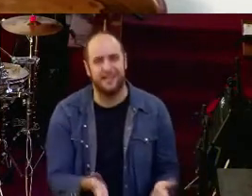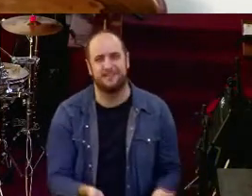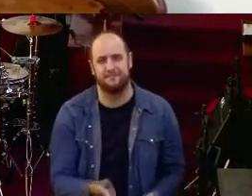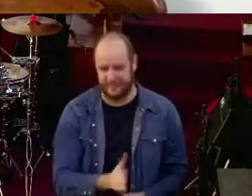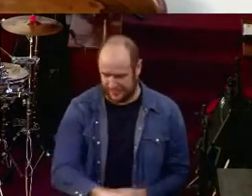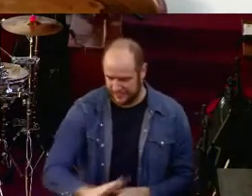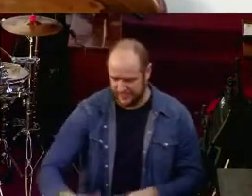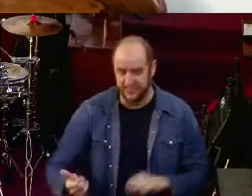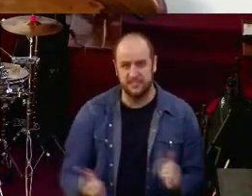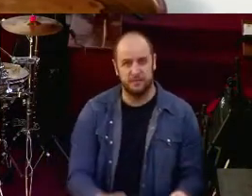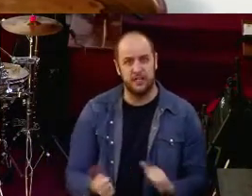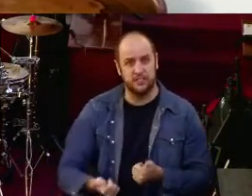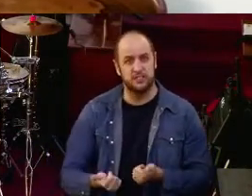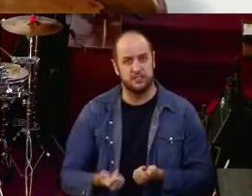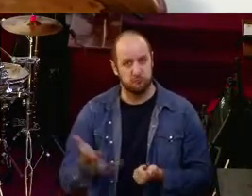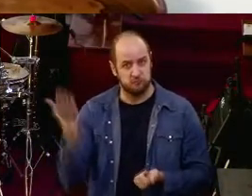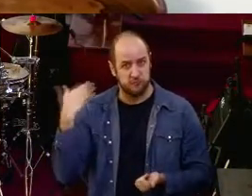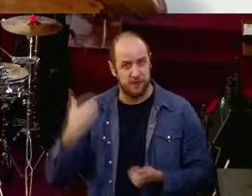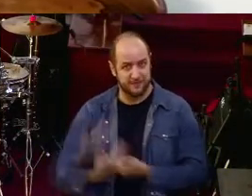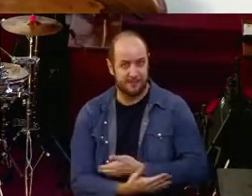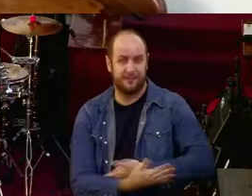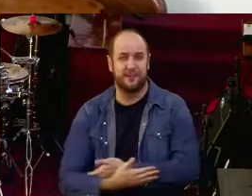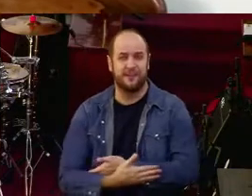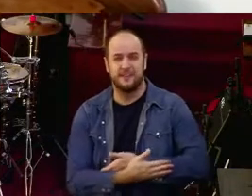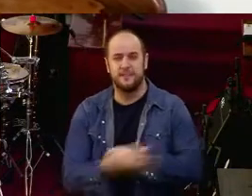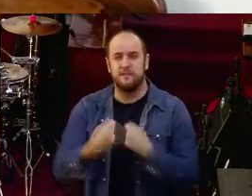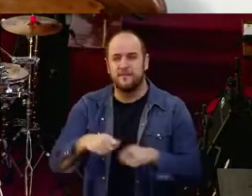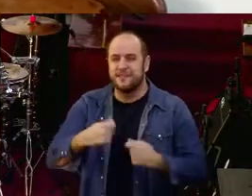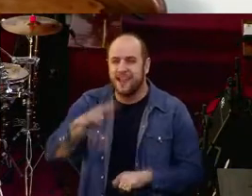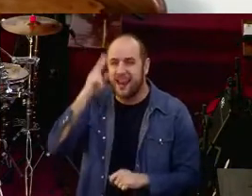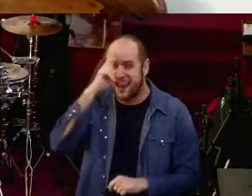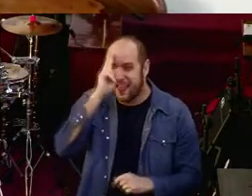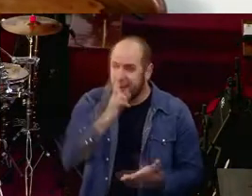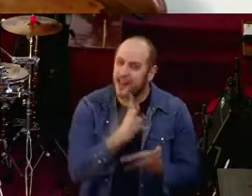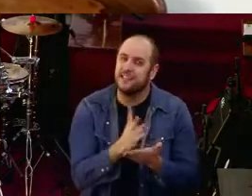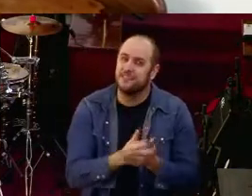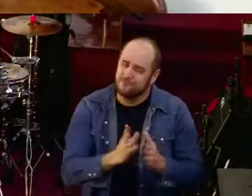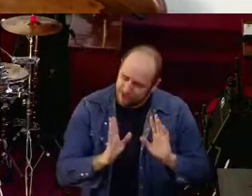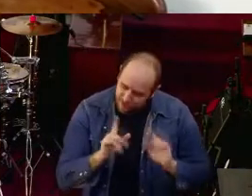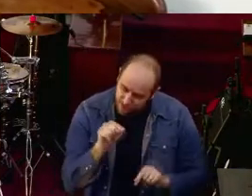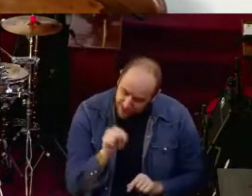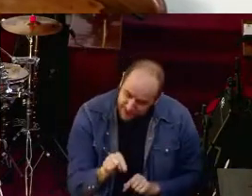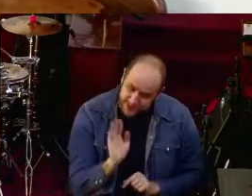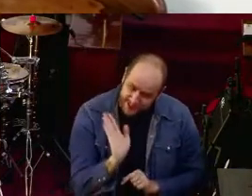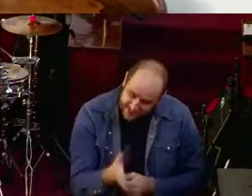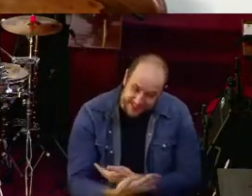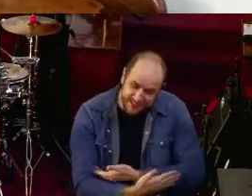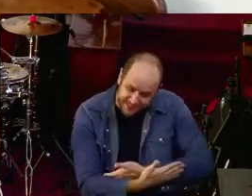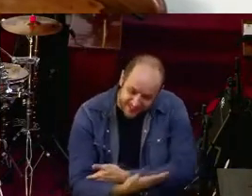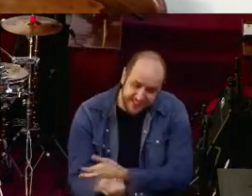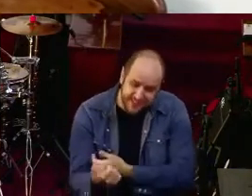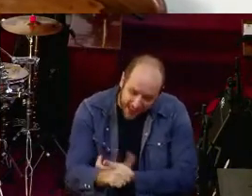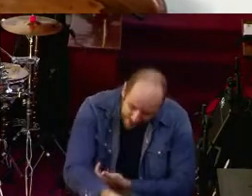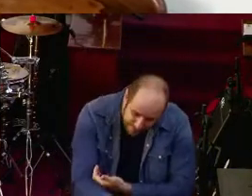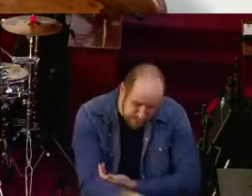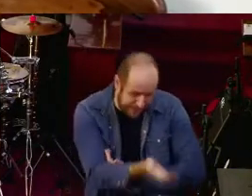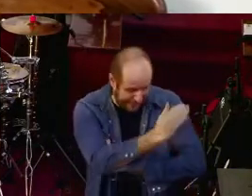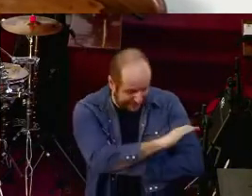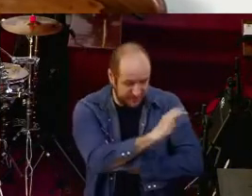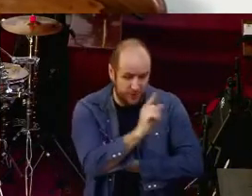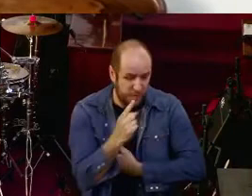foram batizadas na infância precisam ser lembradas sempre por seus pais. Você foi batizado porque você é filho da